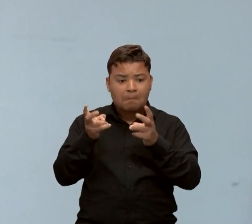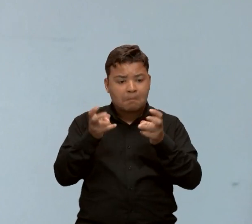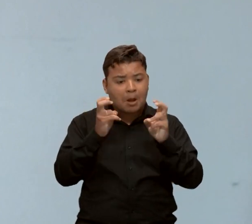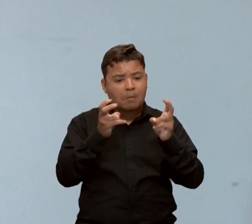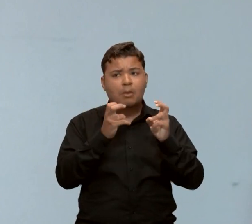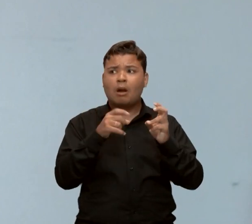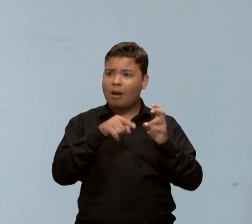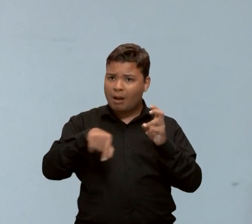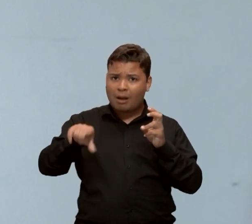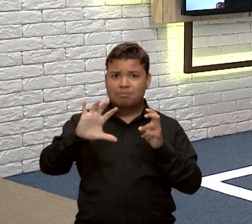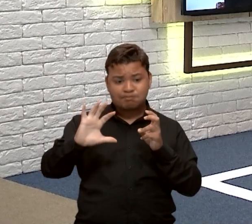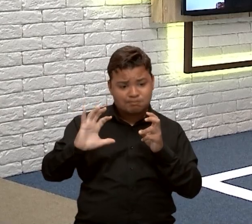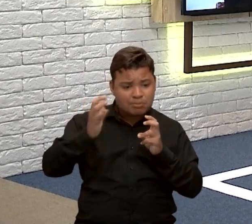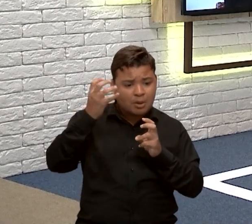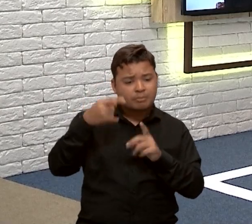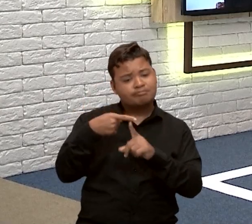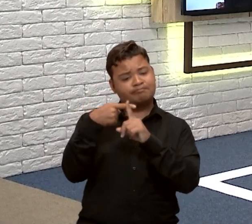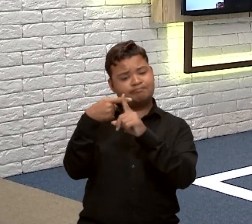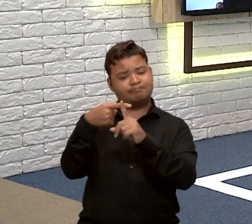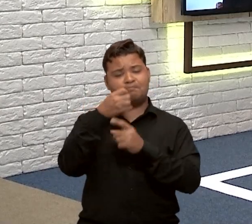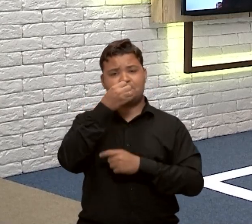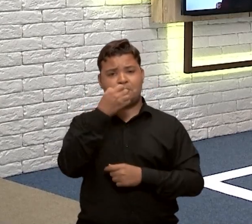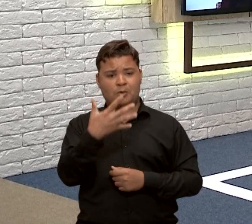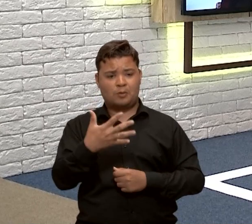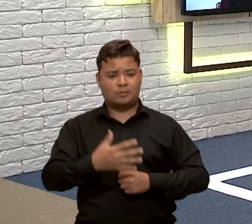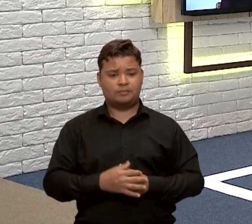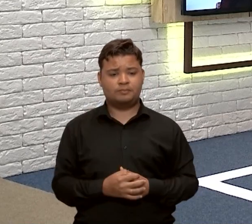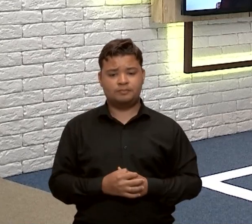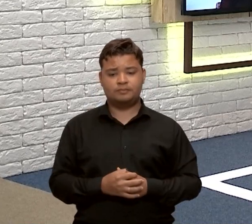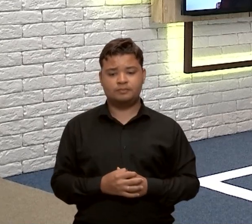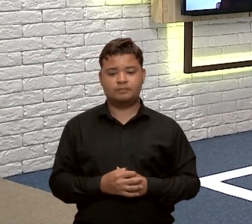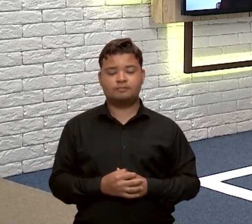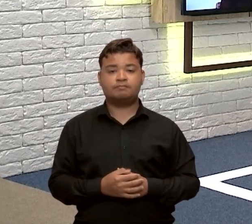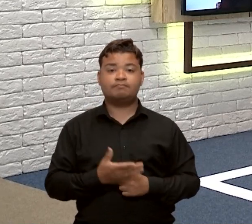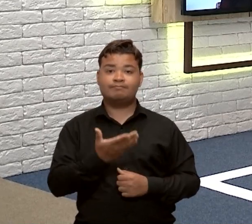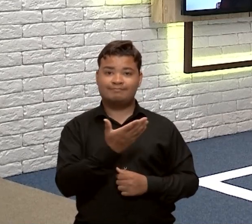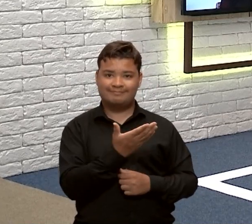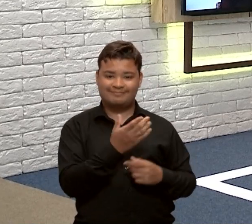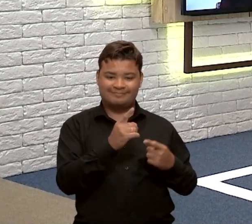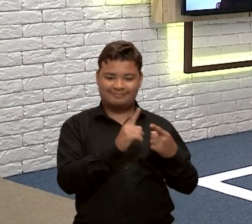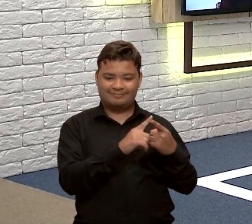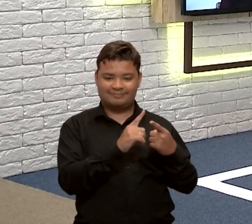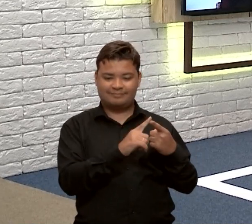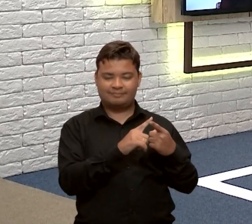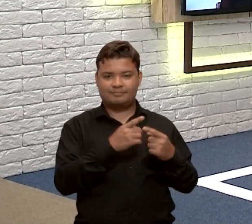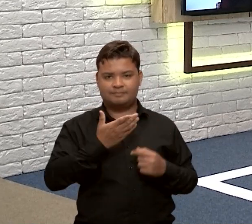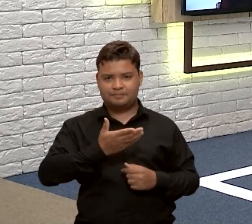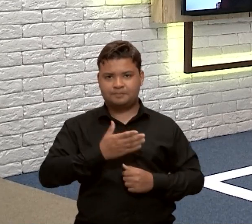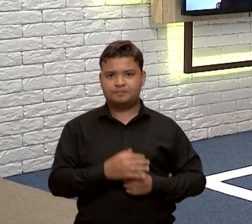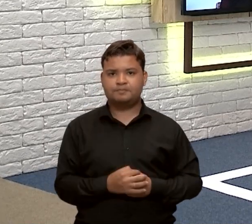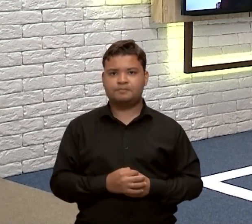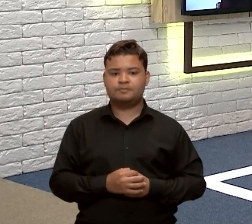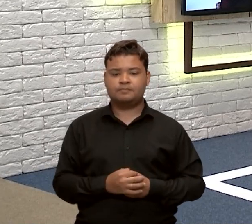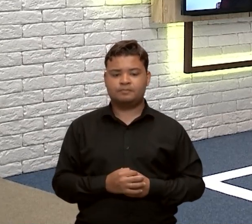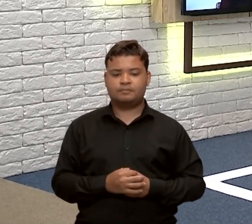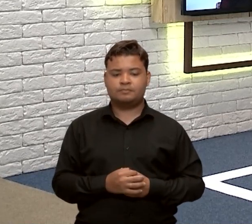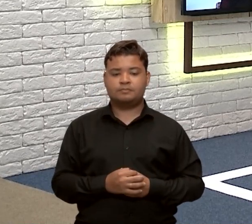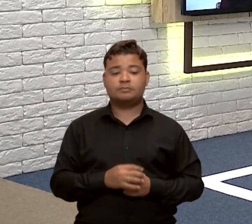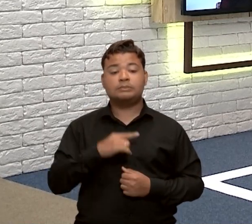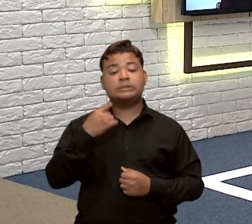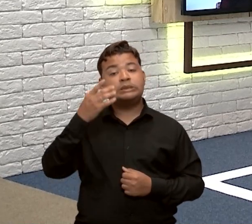positivo. Vou voltar com a dermatologista Maíra. A gente sabe que